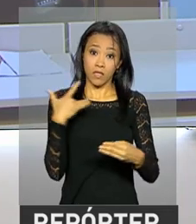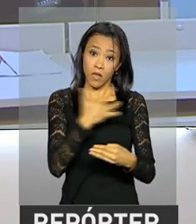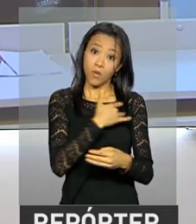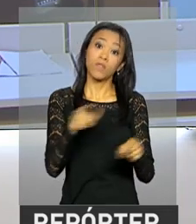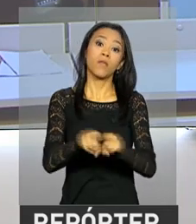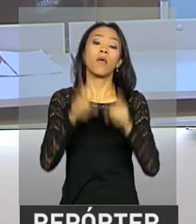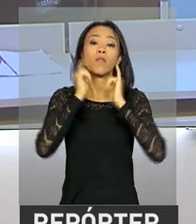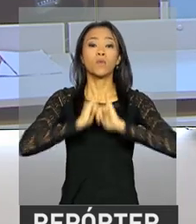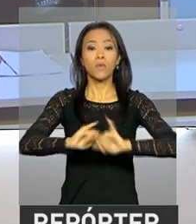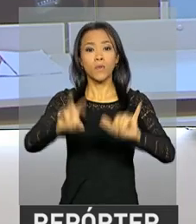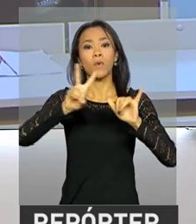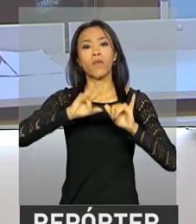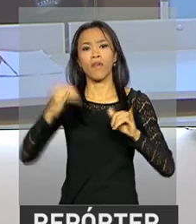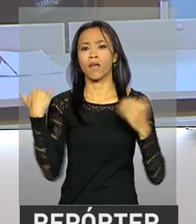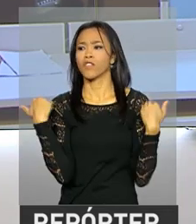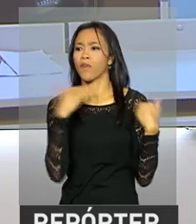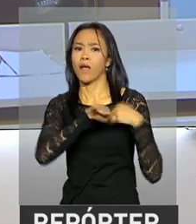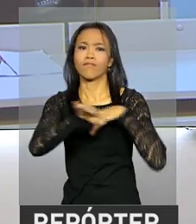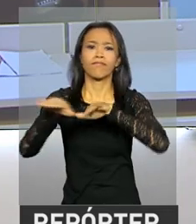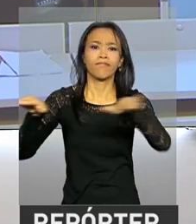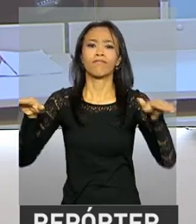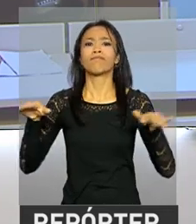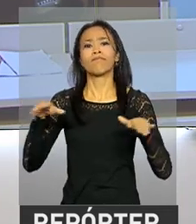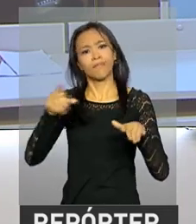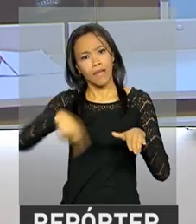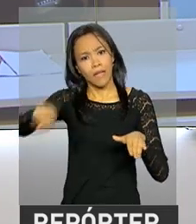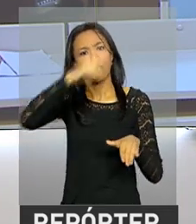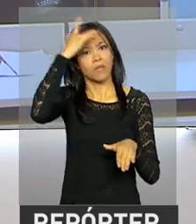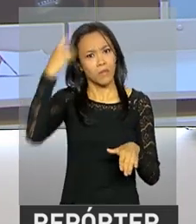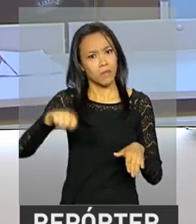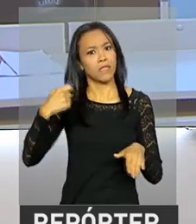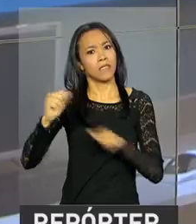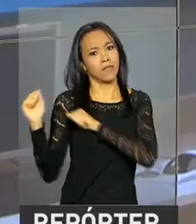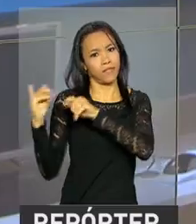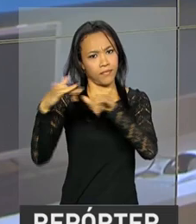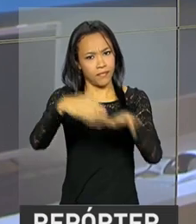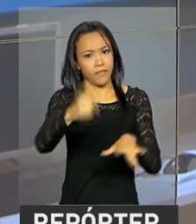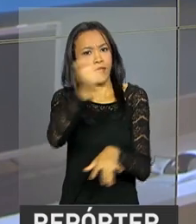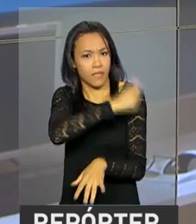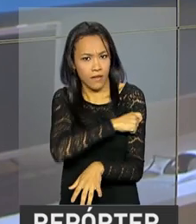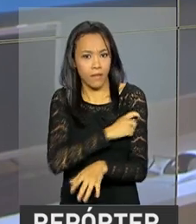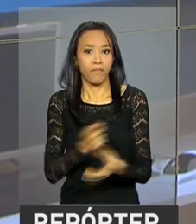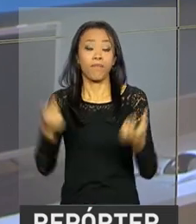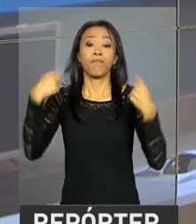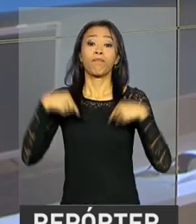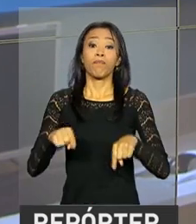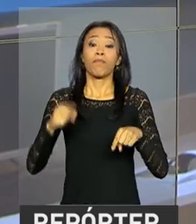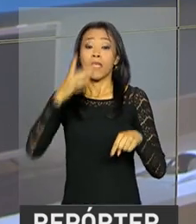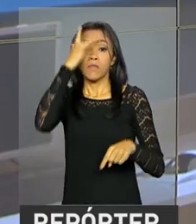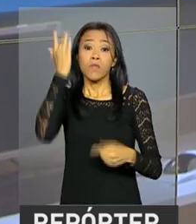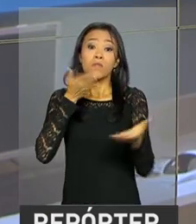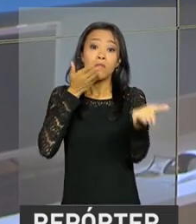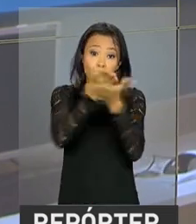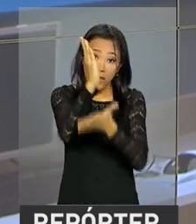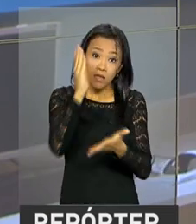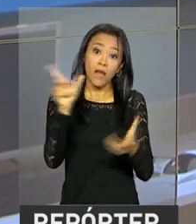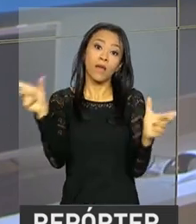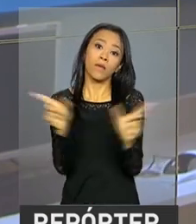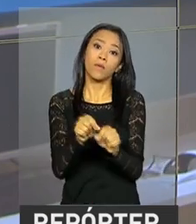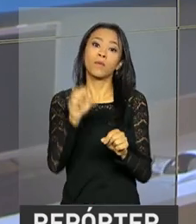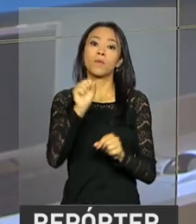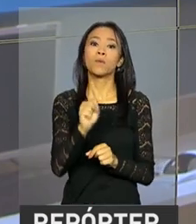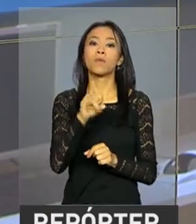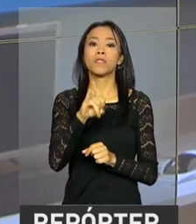que será lançada uma campanha para informar as pessoas que devem se vacinar e os candidatos aprovados no sistema de seleção unificada